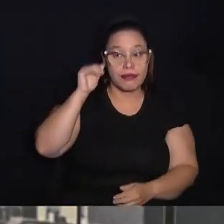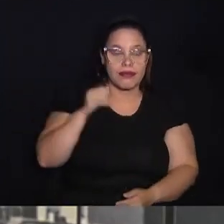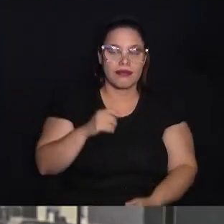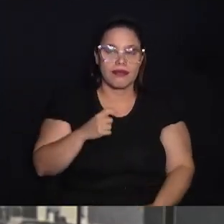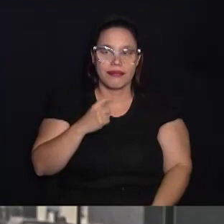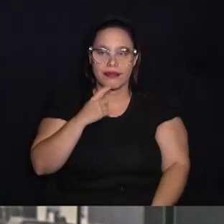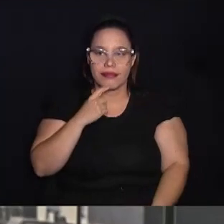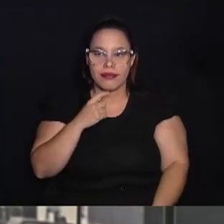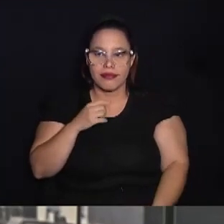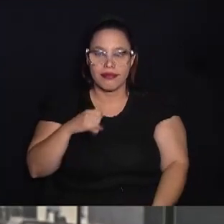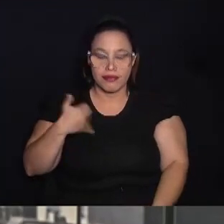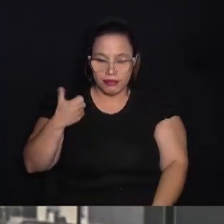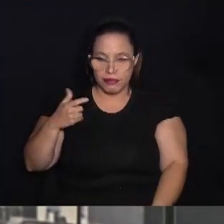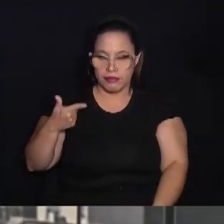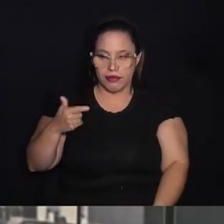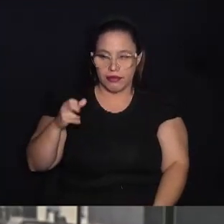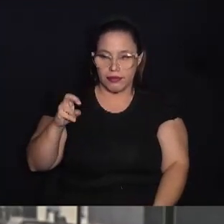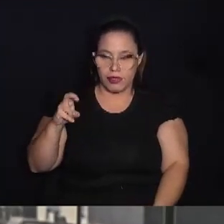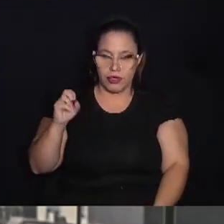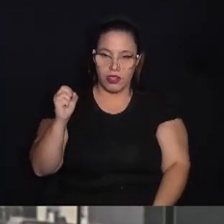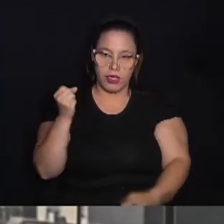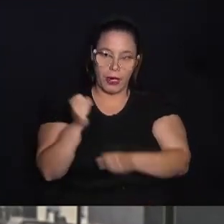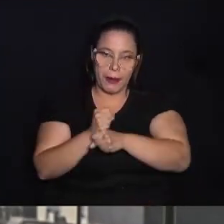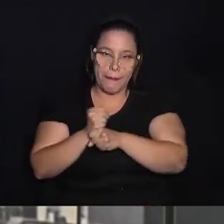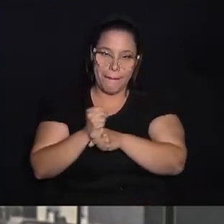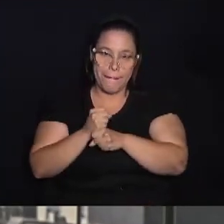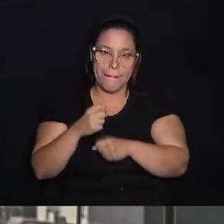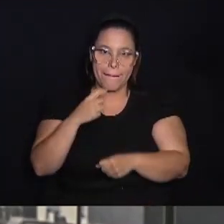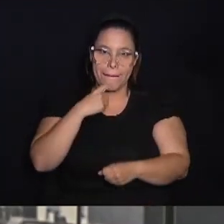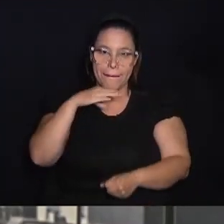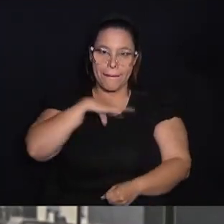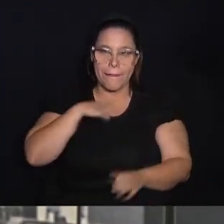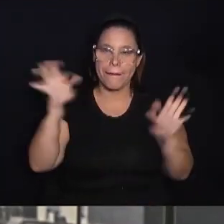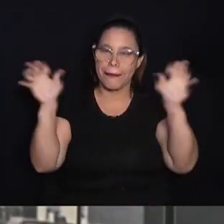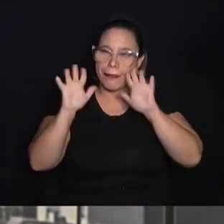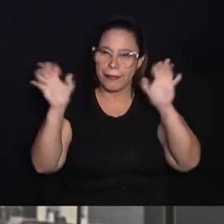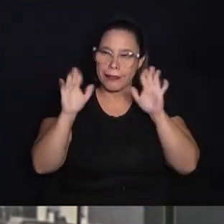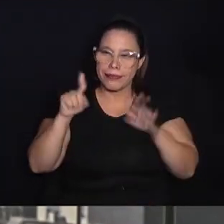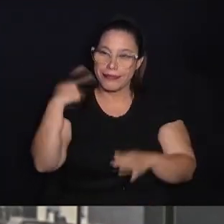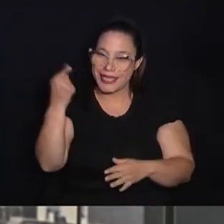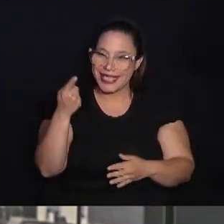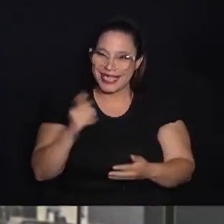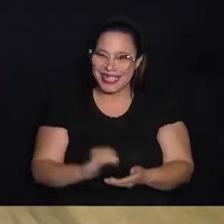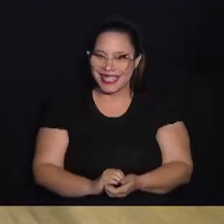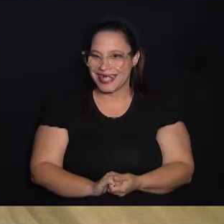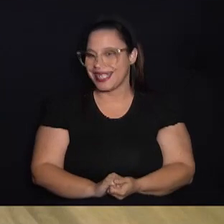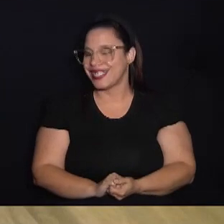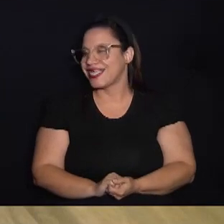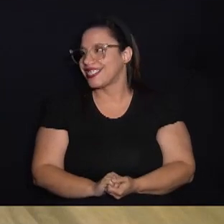de 250 anos da nossa cidade de Campinas tchau e até a